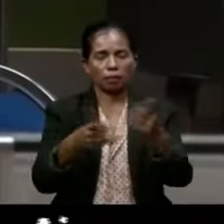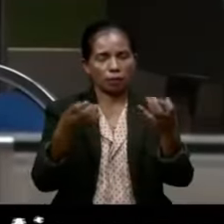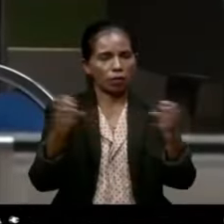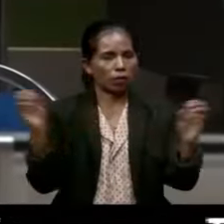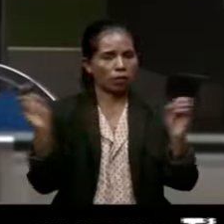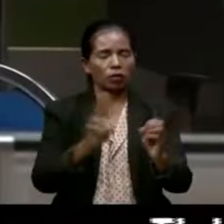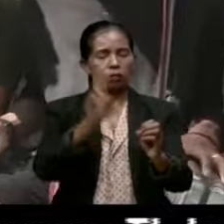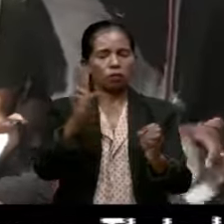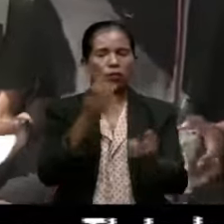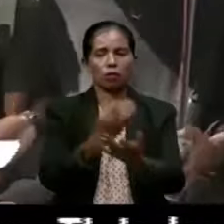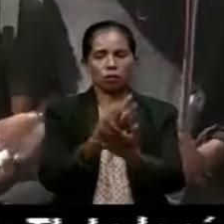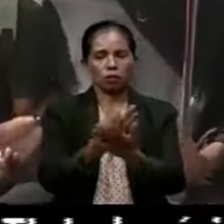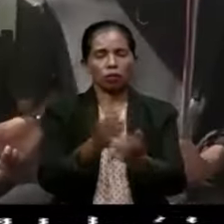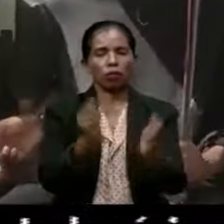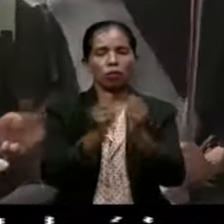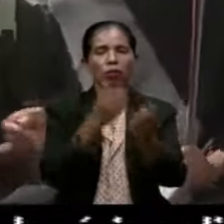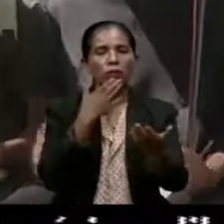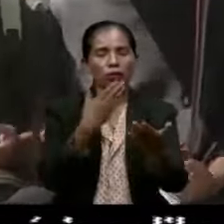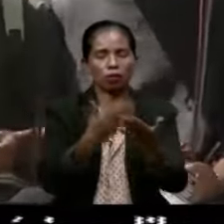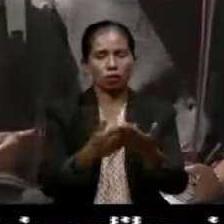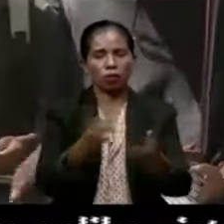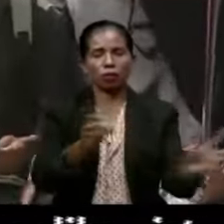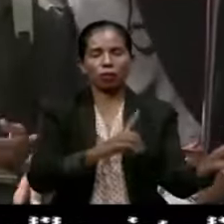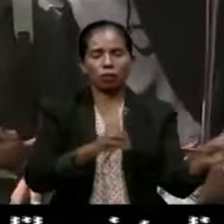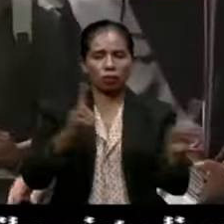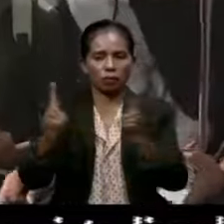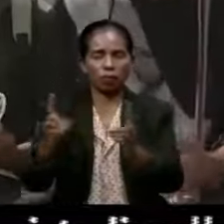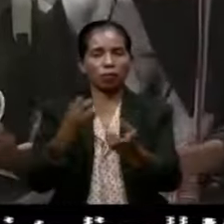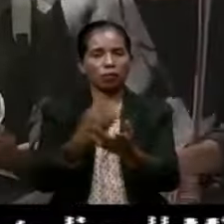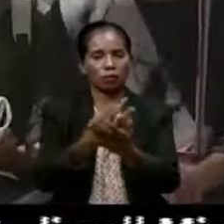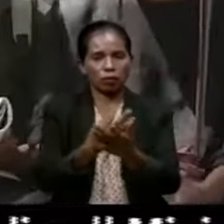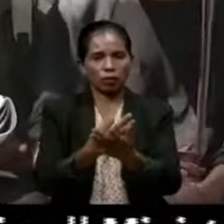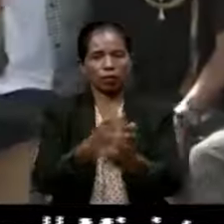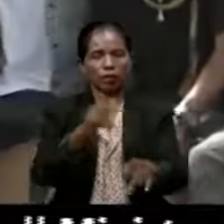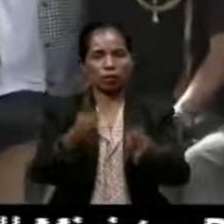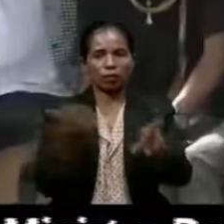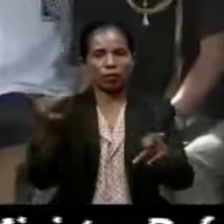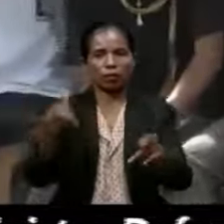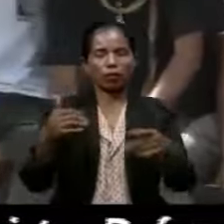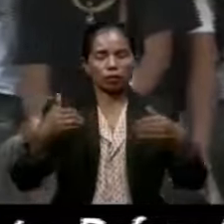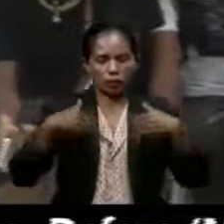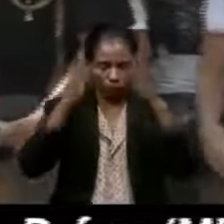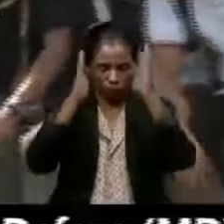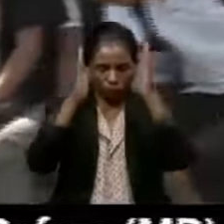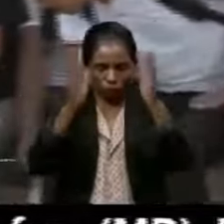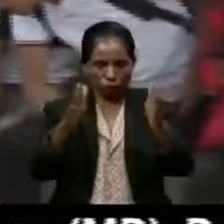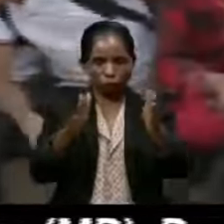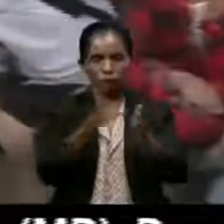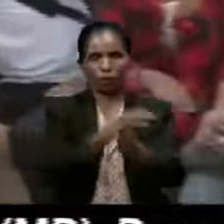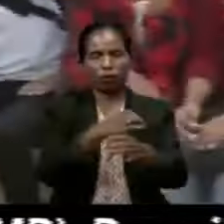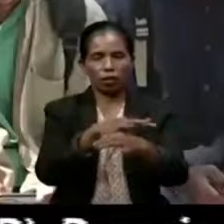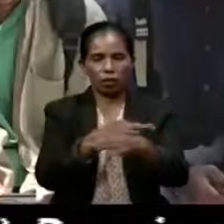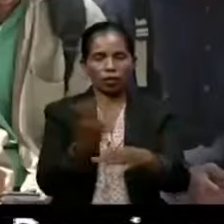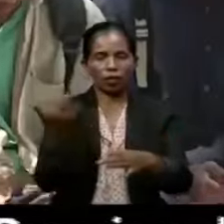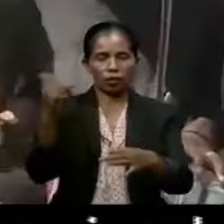McLaren aproveita bolsa refere hodiak nune ho implementação bolsa parcial ne beneficiário sira beleia seriedade atu foco no hadia